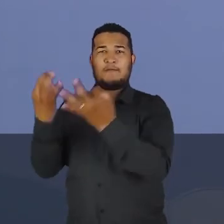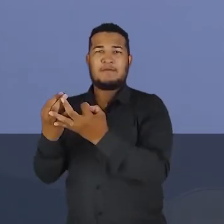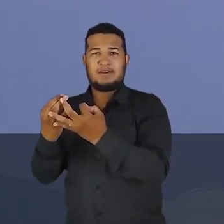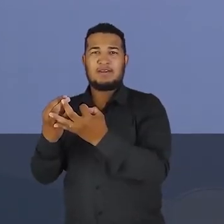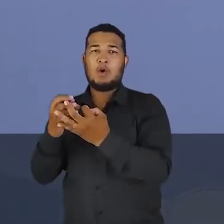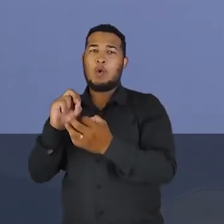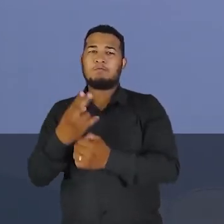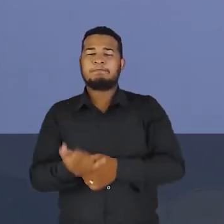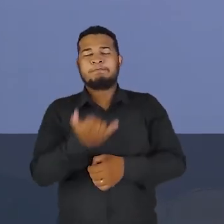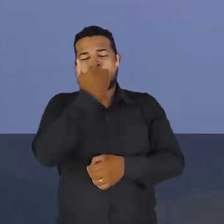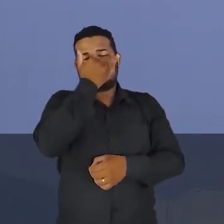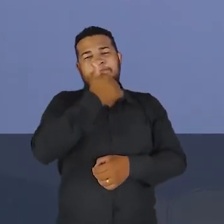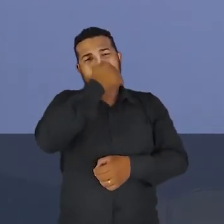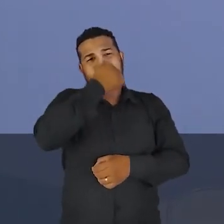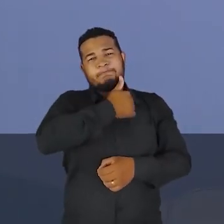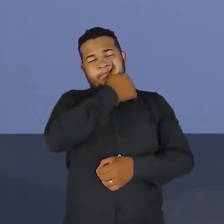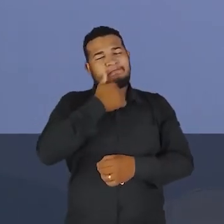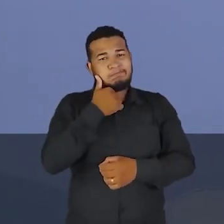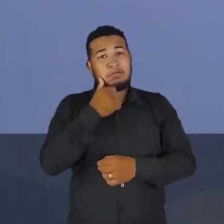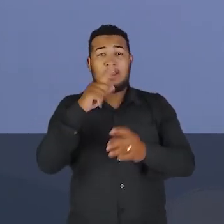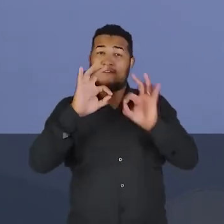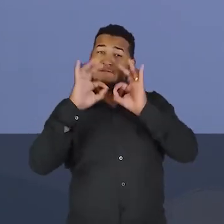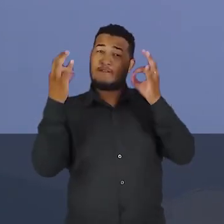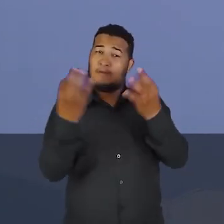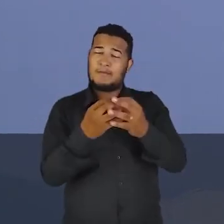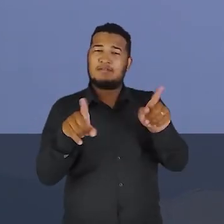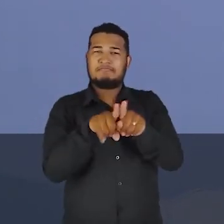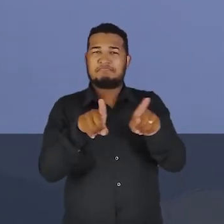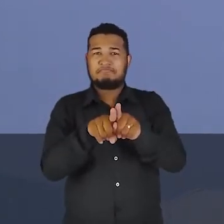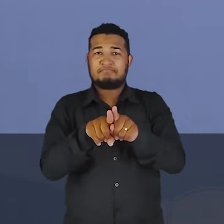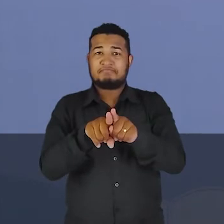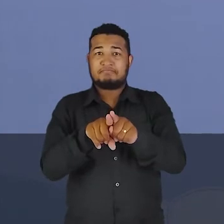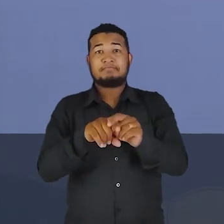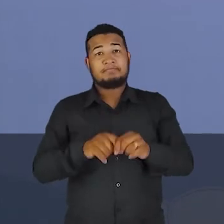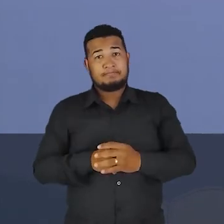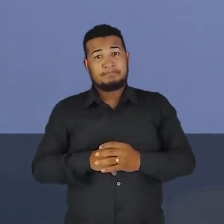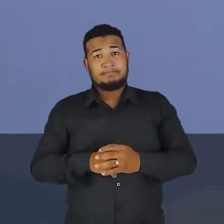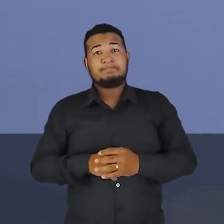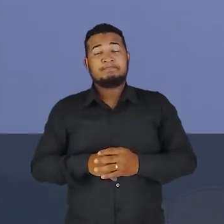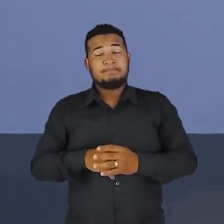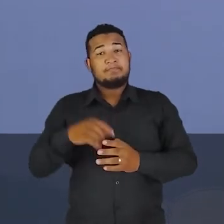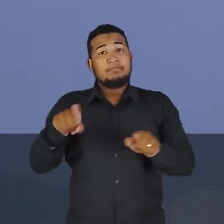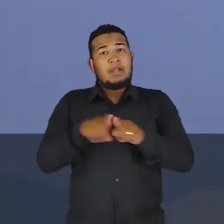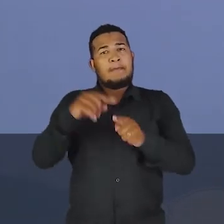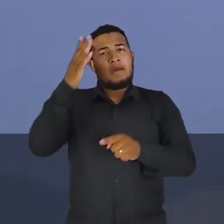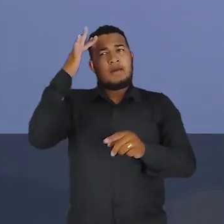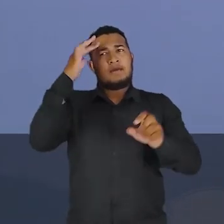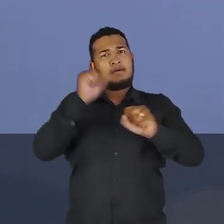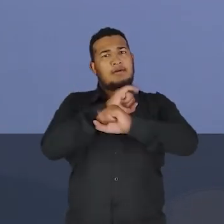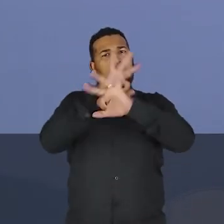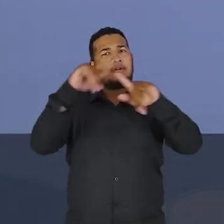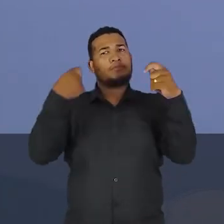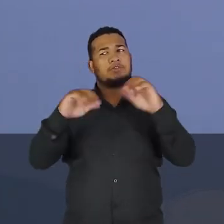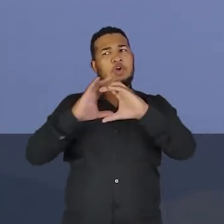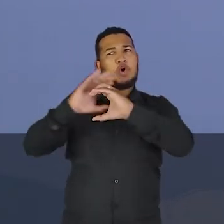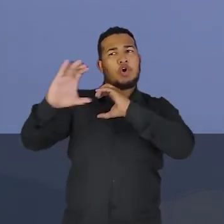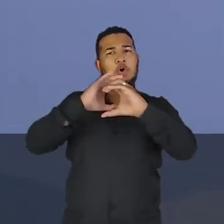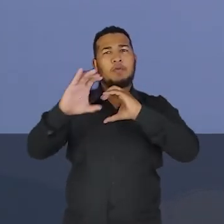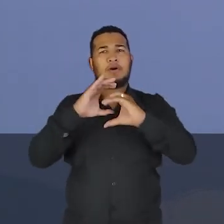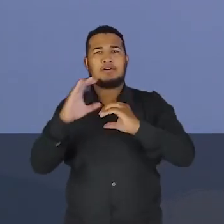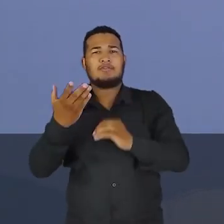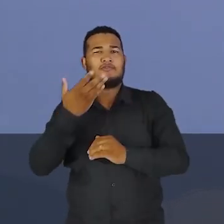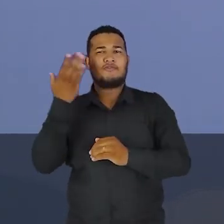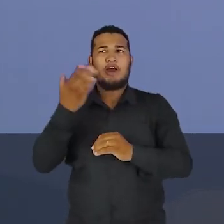do fracasso será também de todo mundo. É necessário entender também que é necessário facilitar a comunicação.